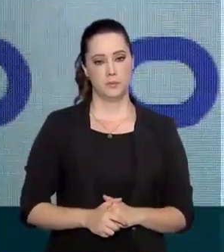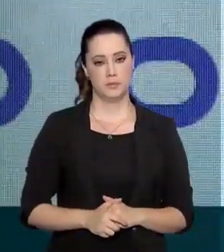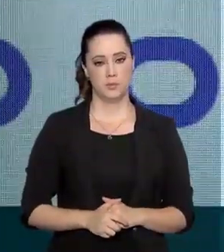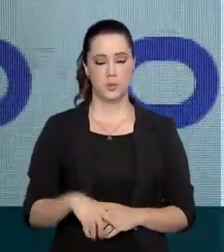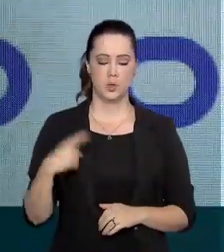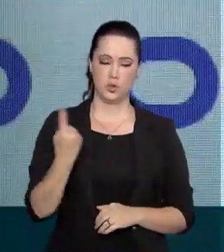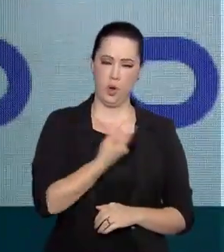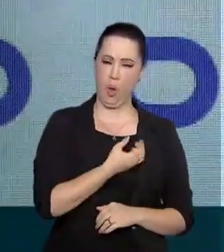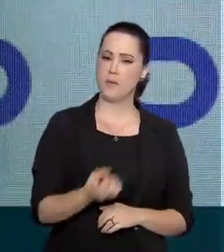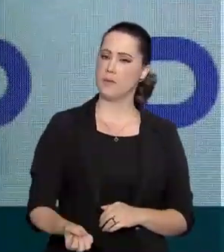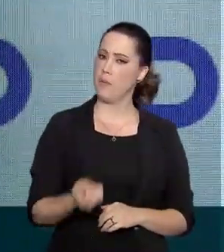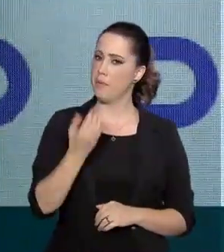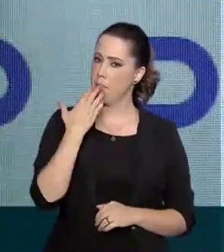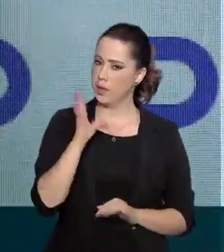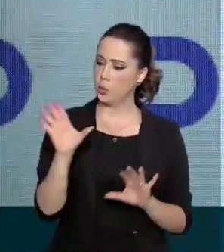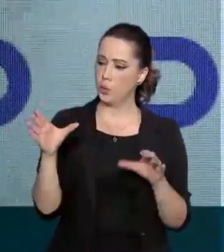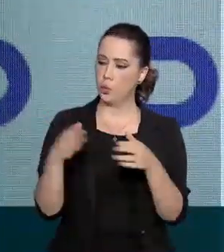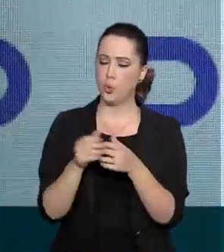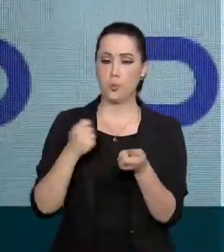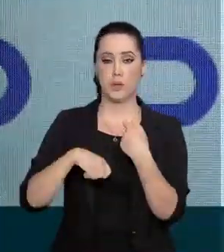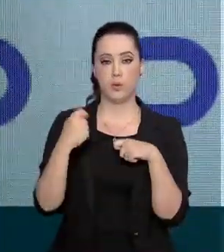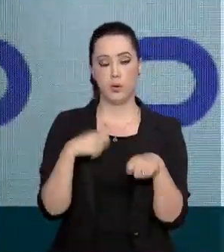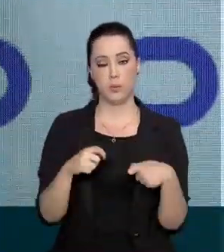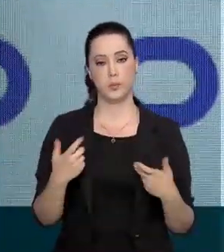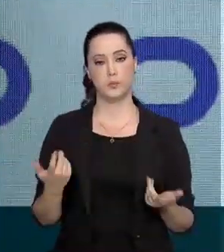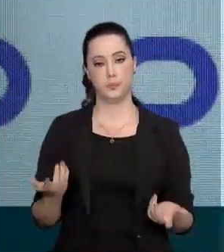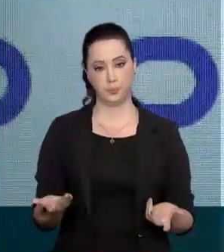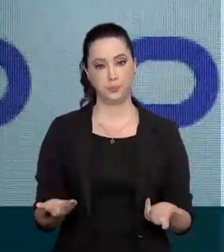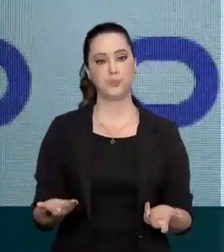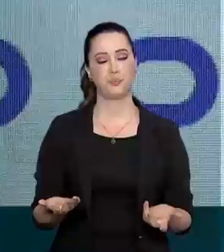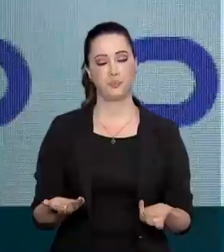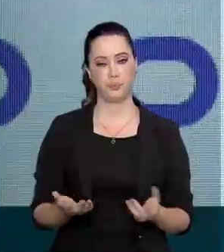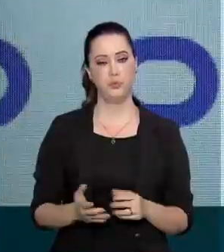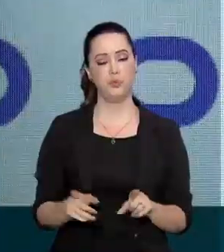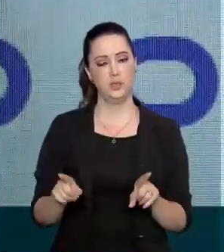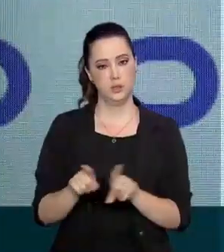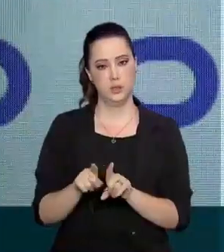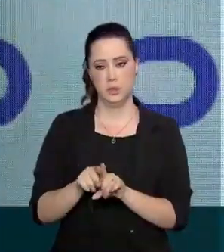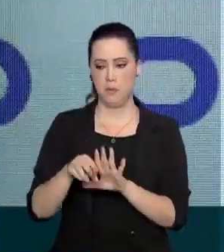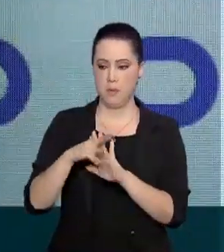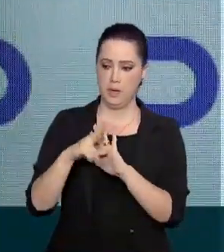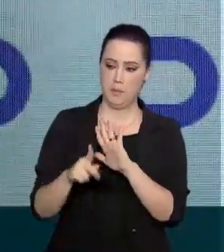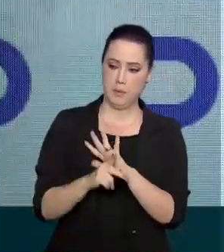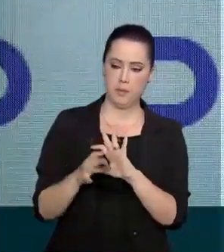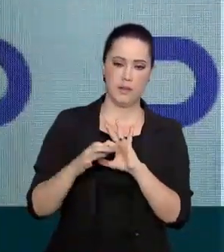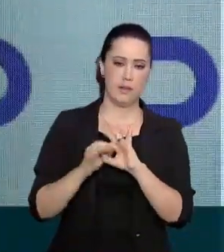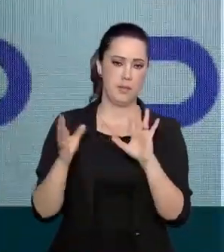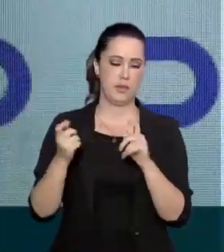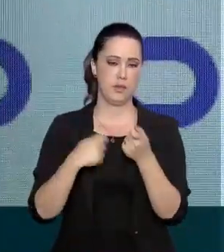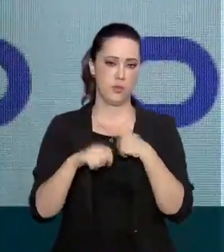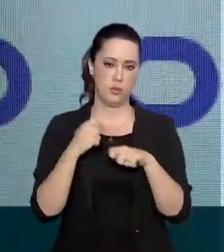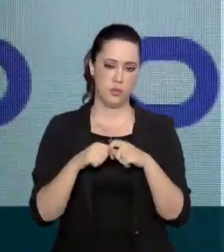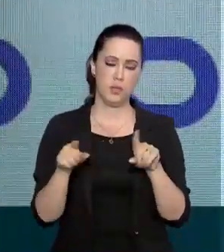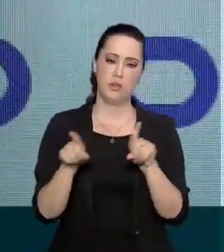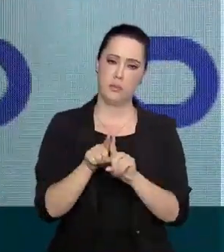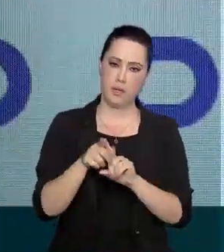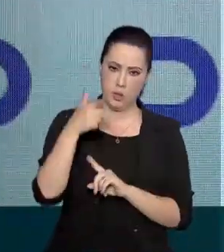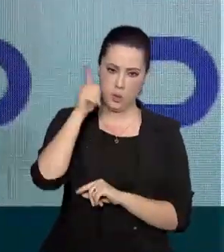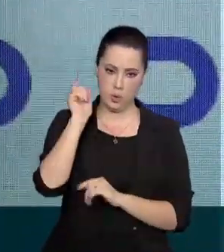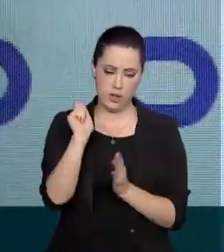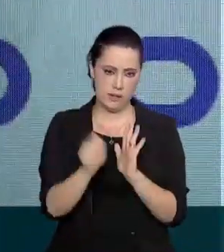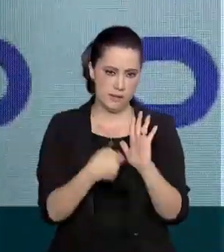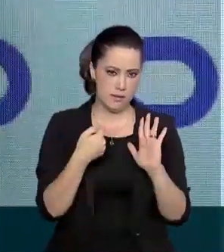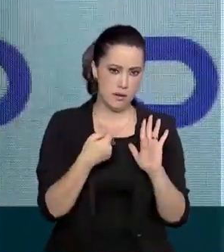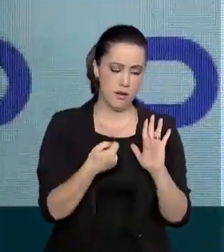Estamos muito bem de equipe econômica. Além da MP da Liberdade Econômica, também ontem assinamos